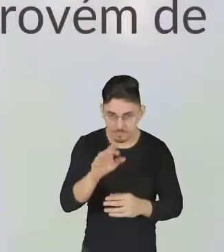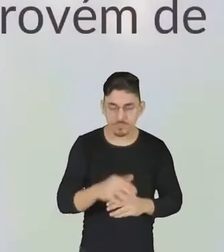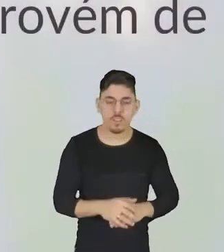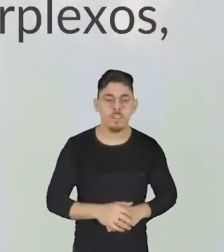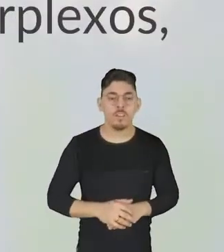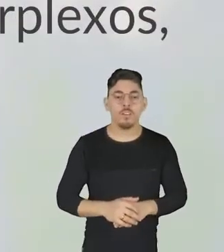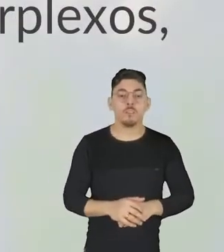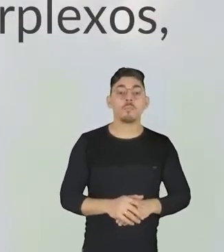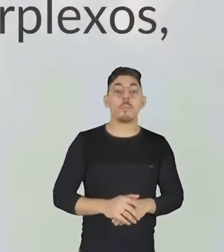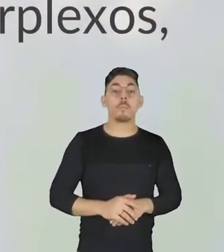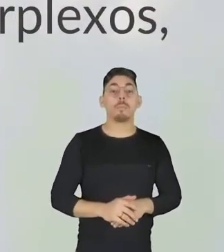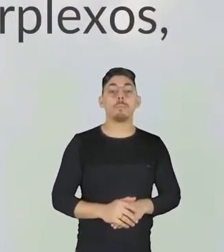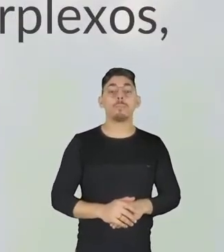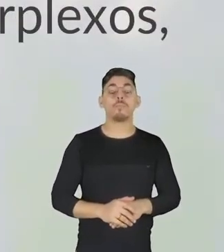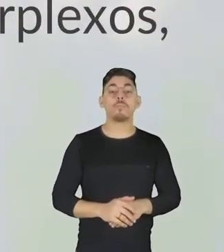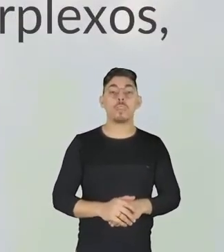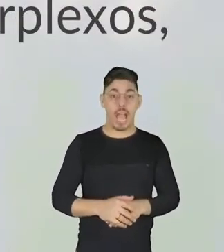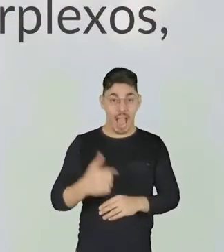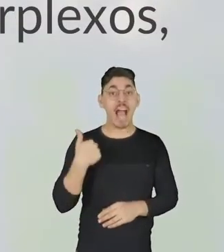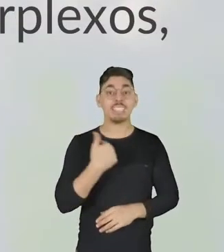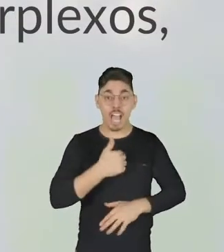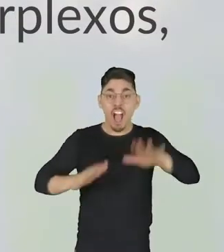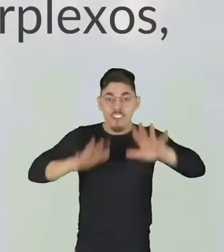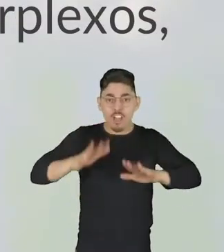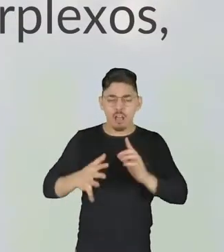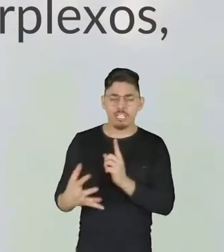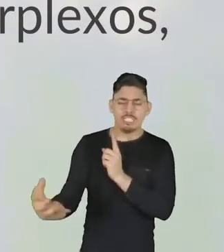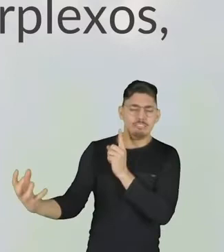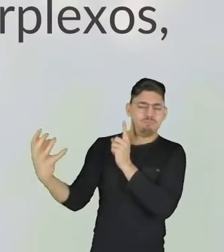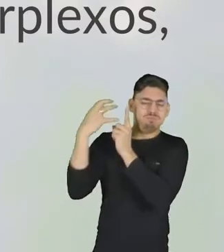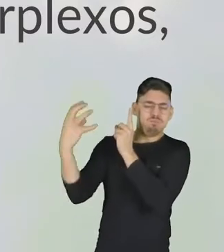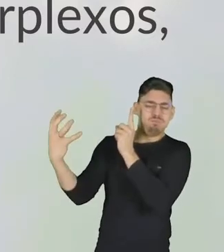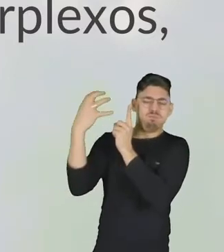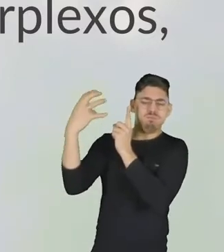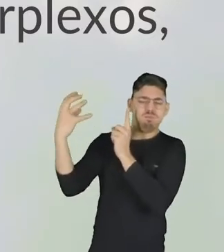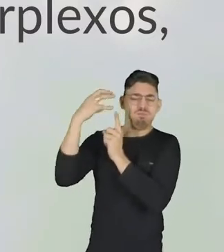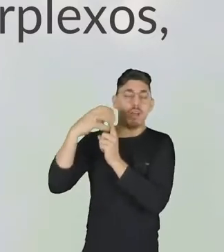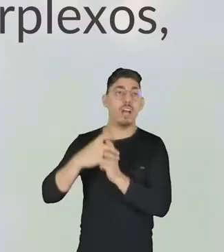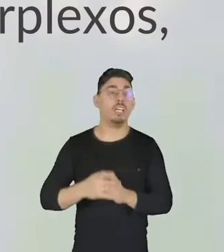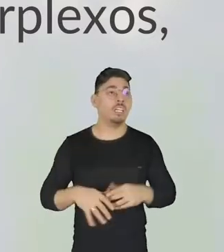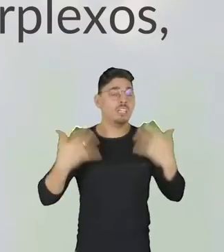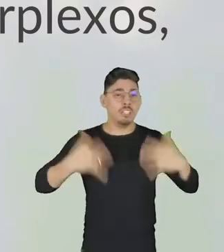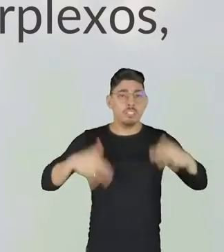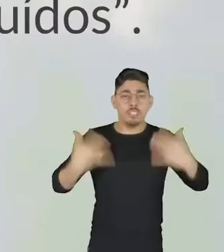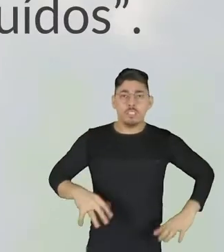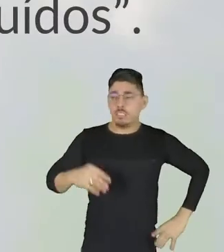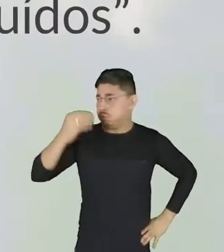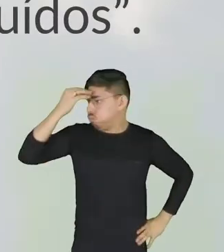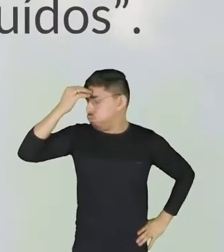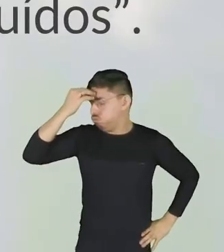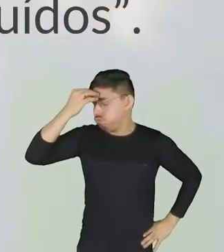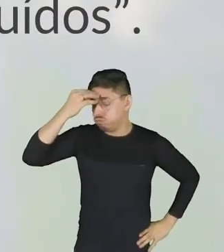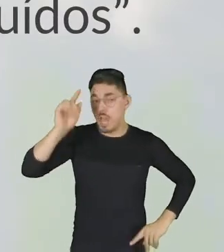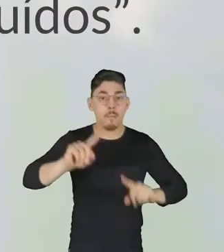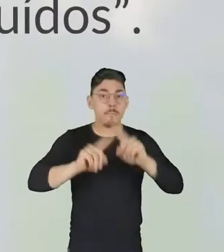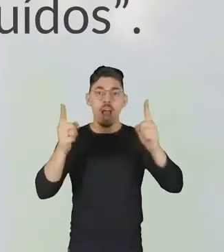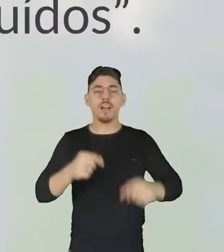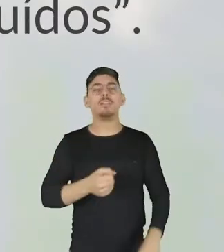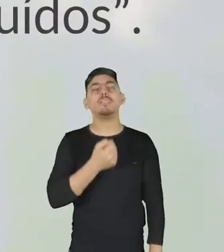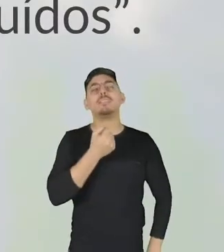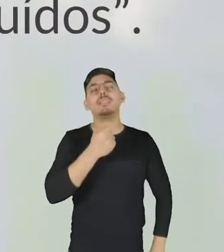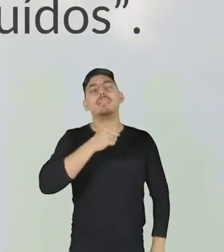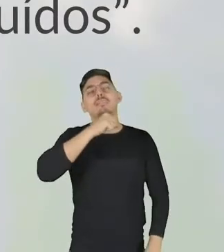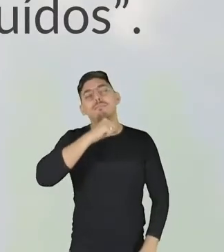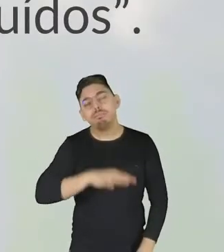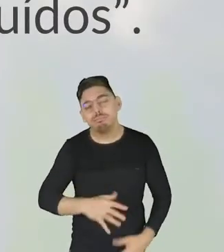passar. Nós podemos ser pressionados, nós podemos ficar perplexos, mas nós não ficamos desanimados, nós